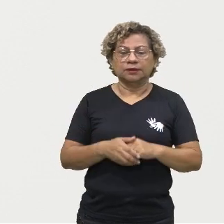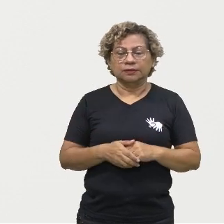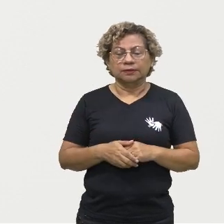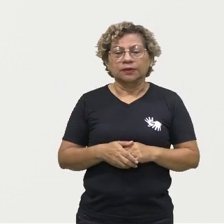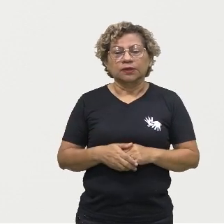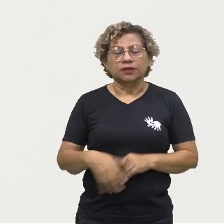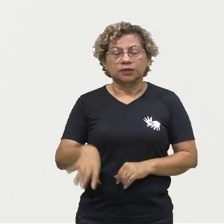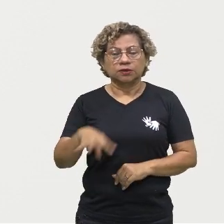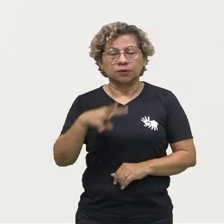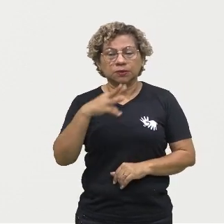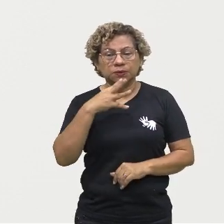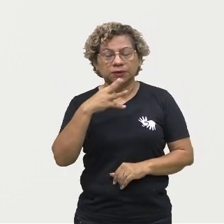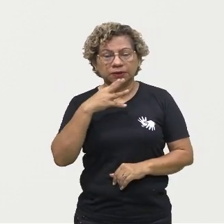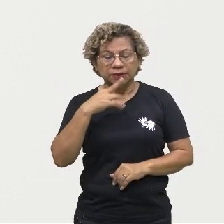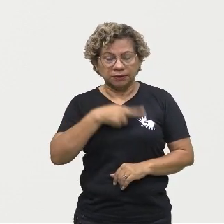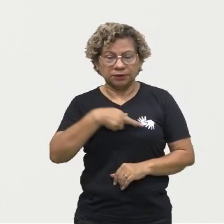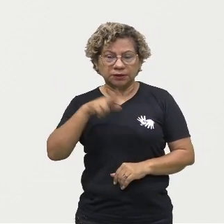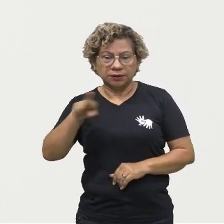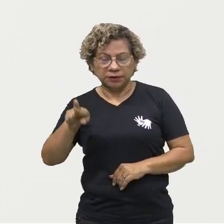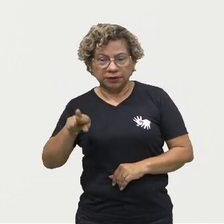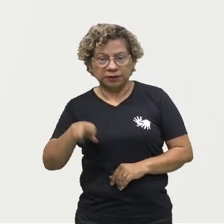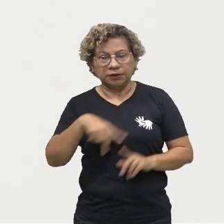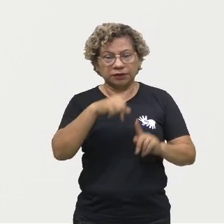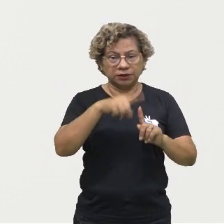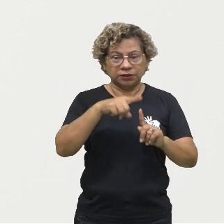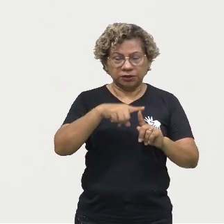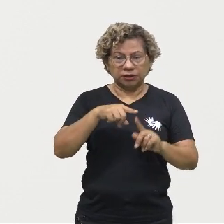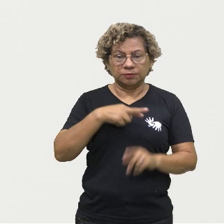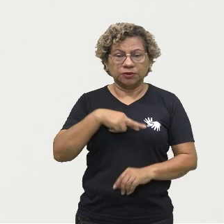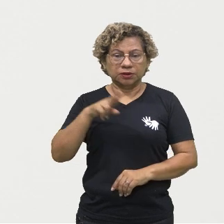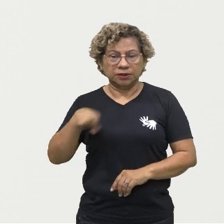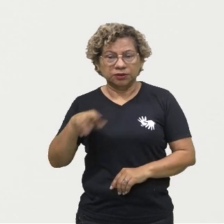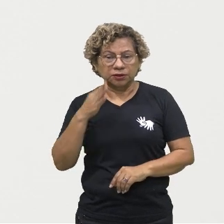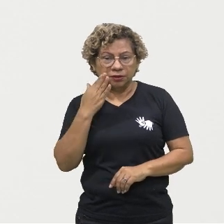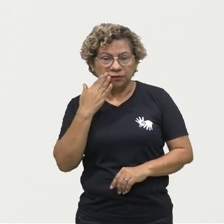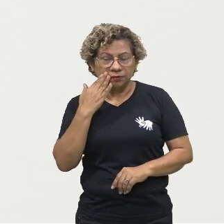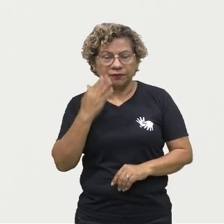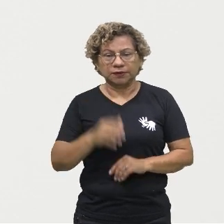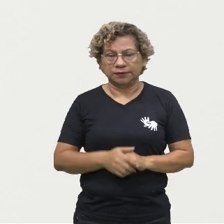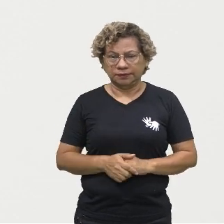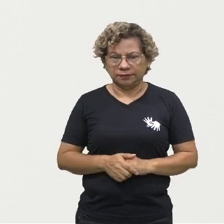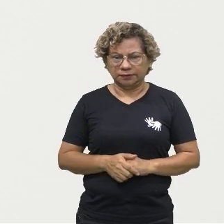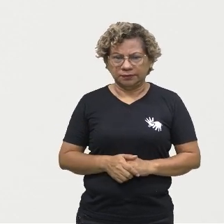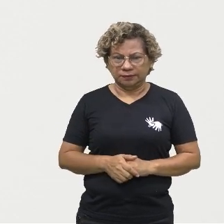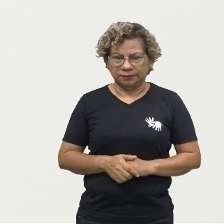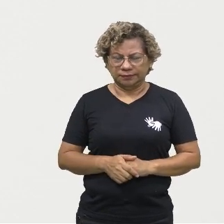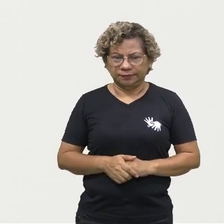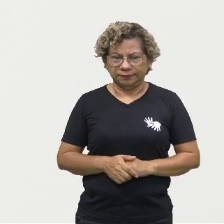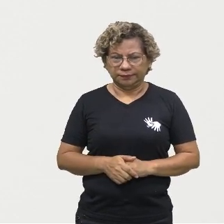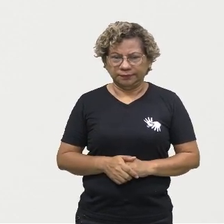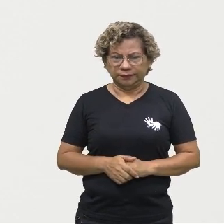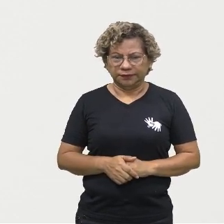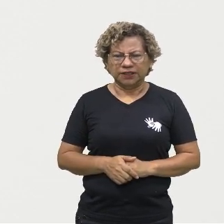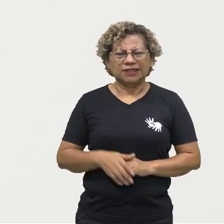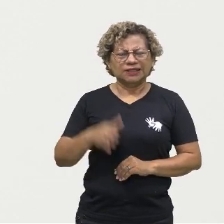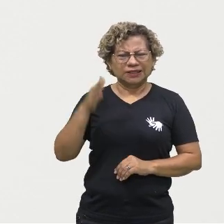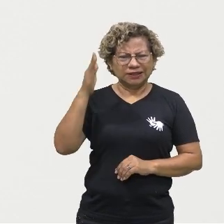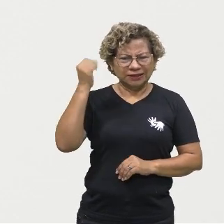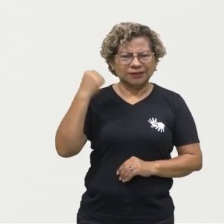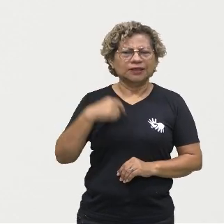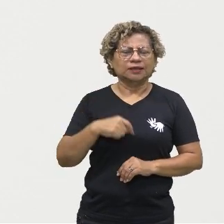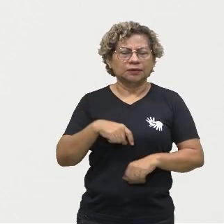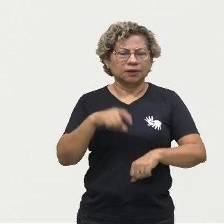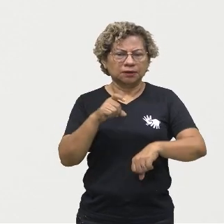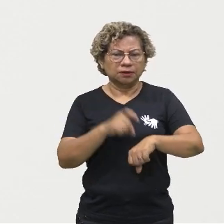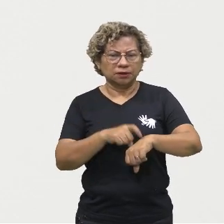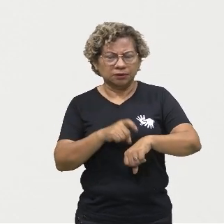conhecimentos religiosos de determinada religião, vamos lá, a comercialização. Nós sabemos que no momento que